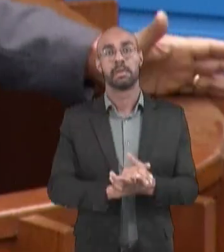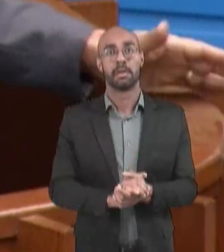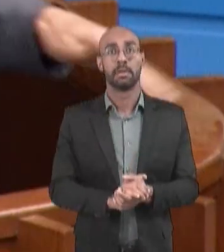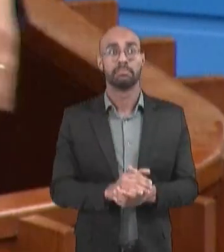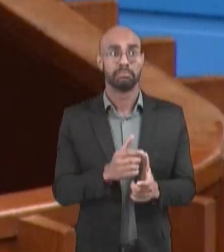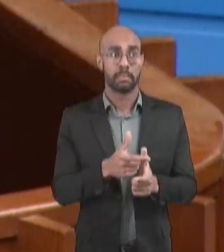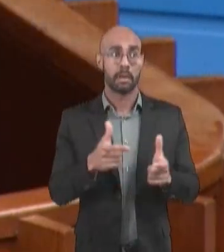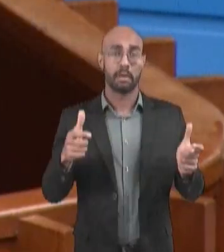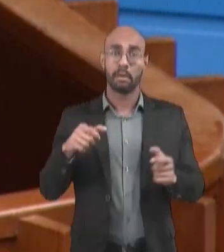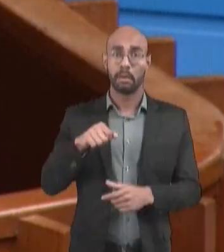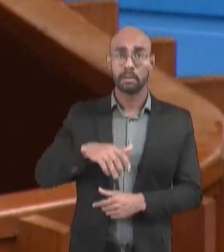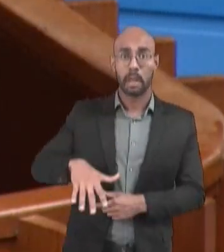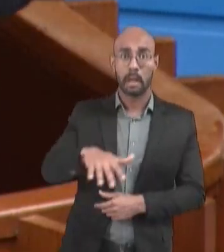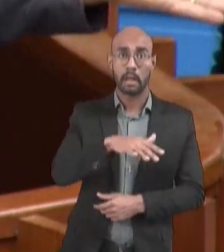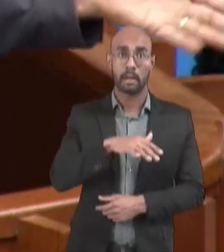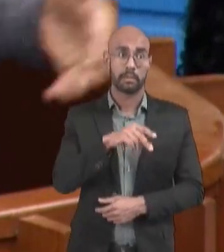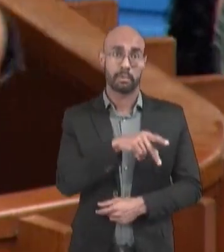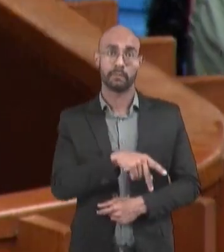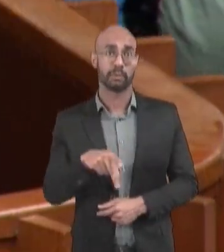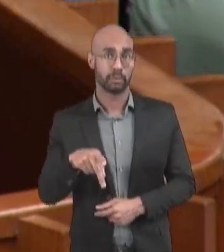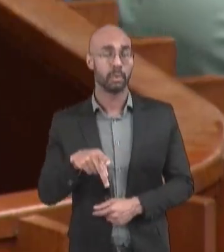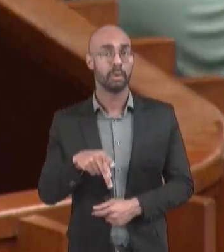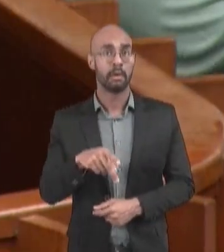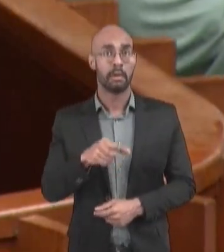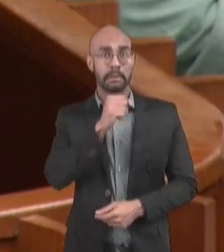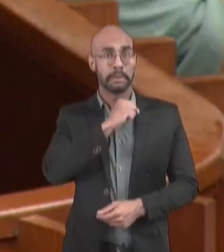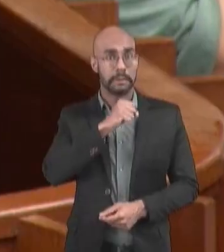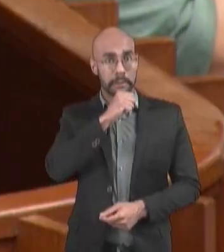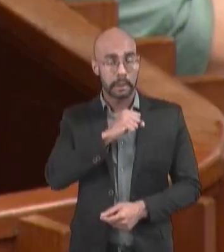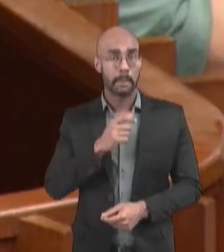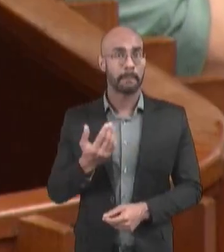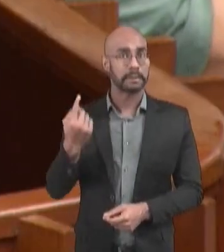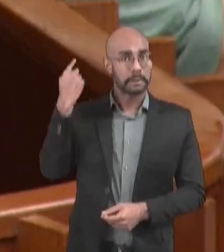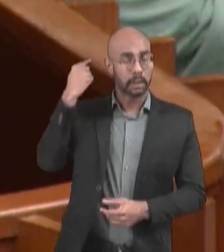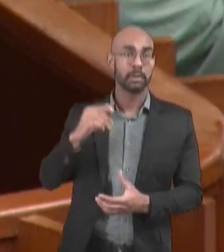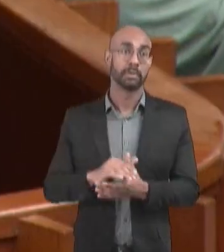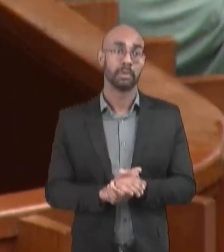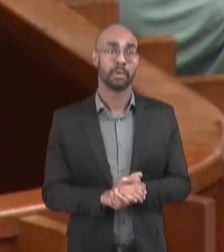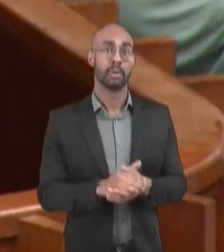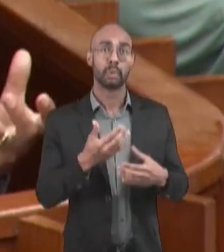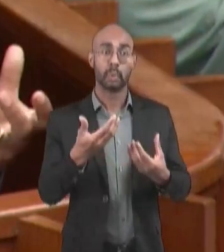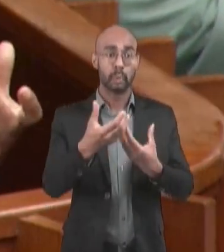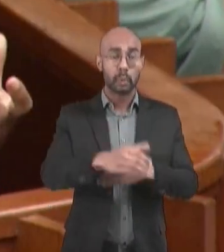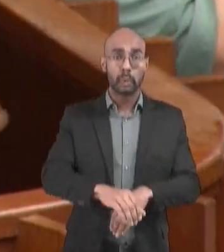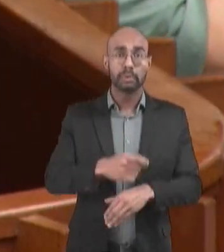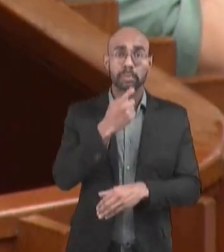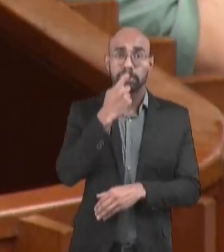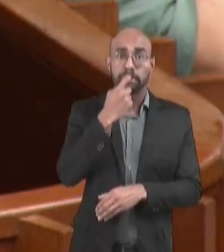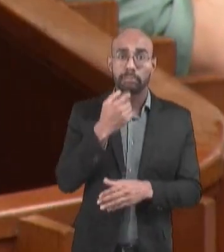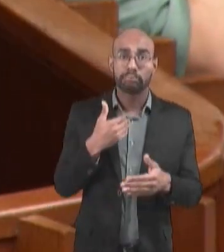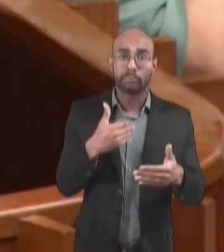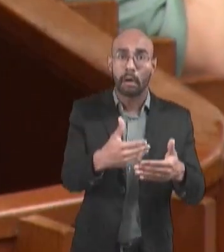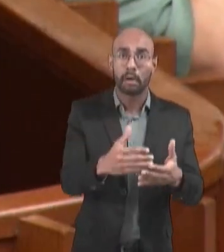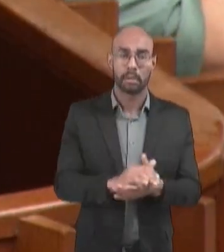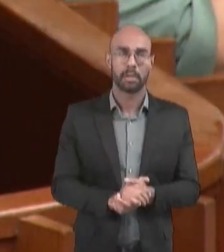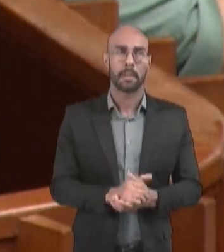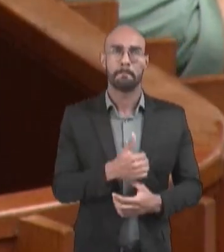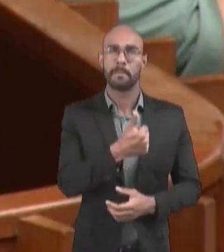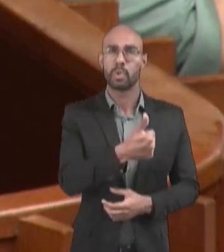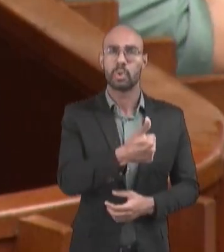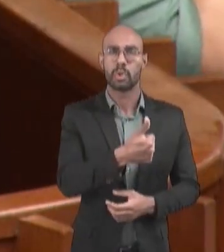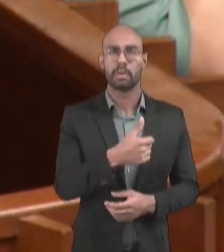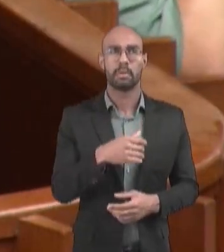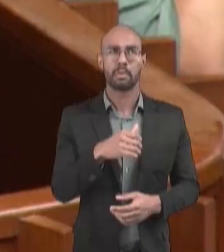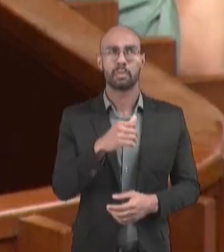dos professores, os antigos, inclusive, eram nomeados. O concurso público, ele é novo, né? De 80